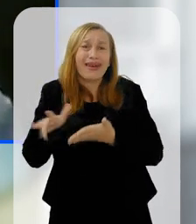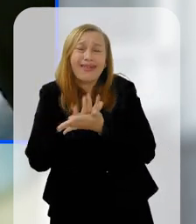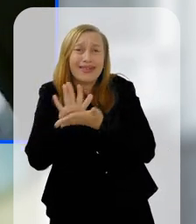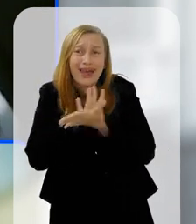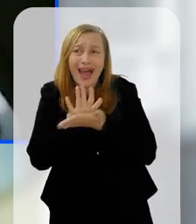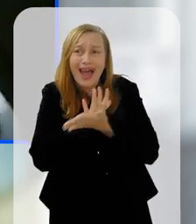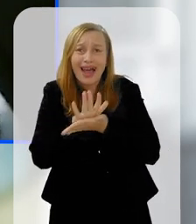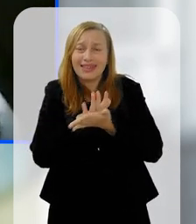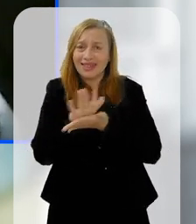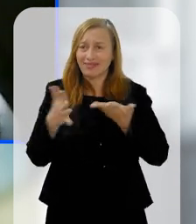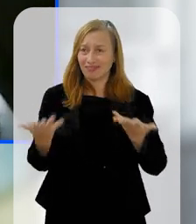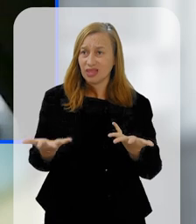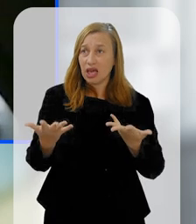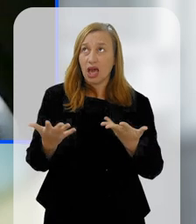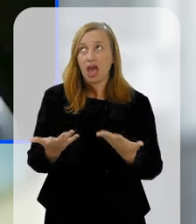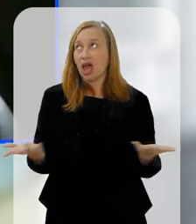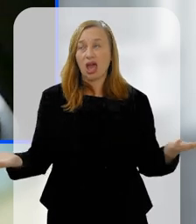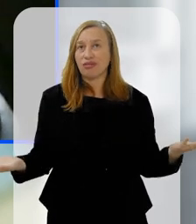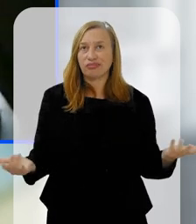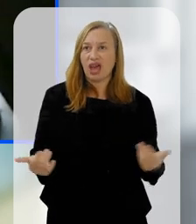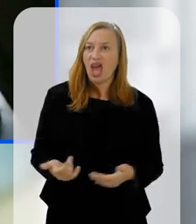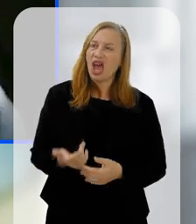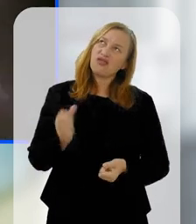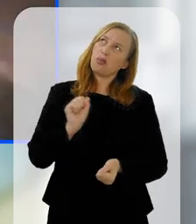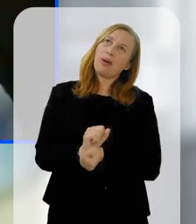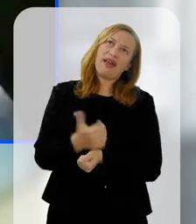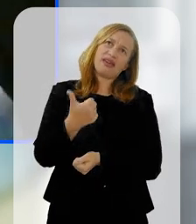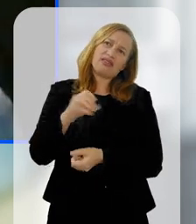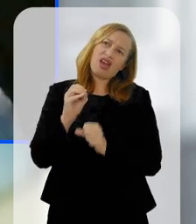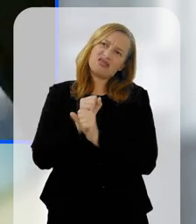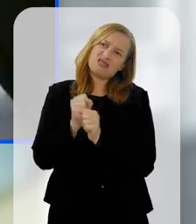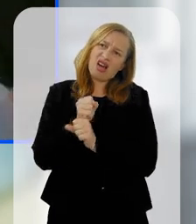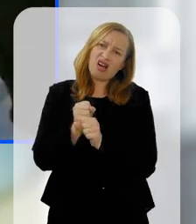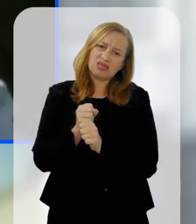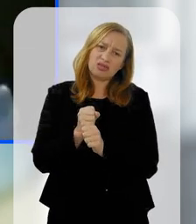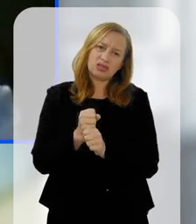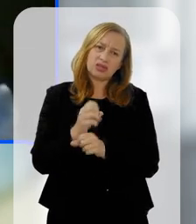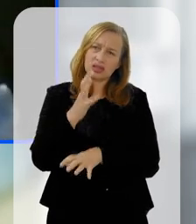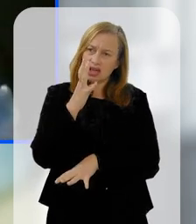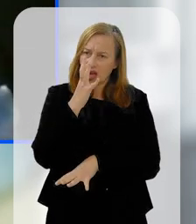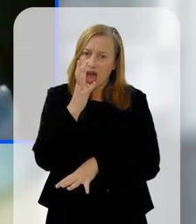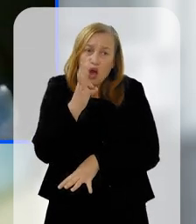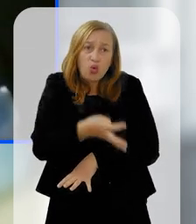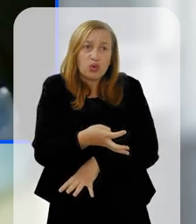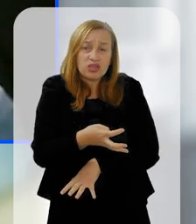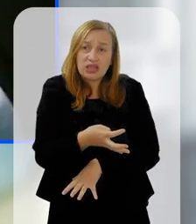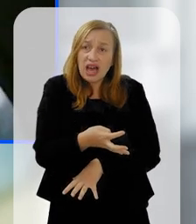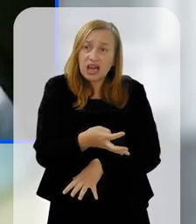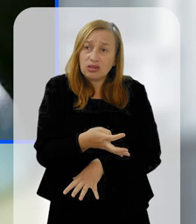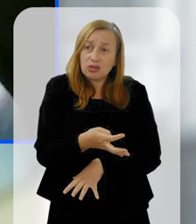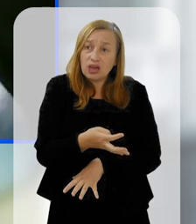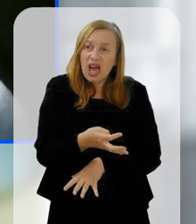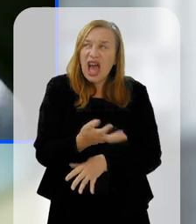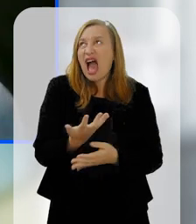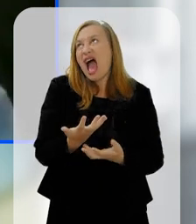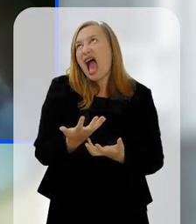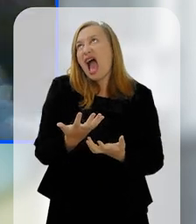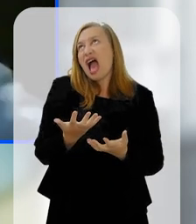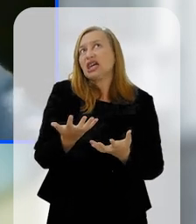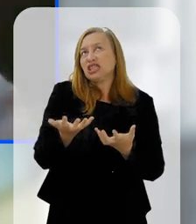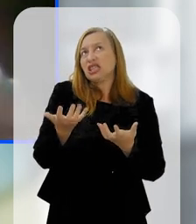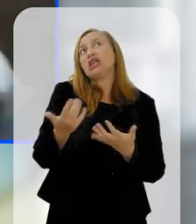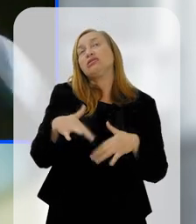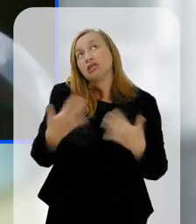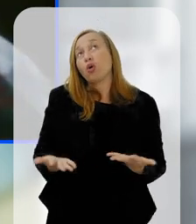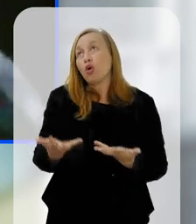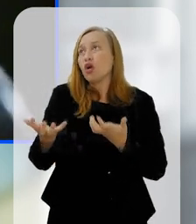tem nada. Foi uma coisa oportunista, tipo, bom, ficou parado 10 anos, estavam sendo acusados disso, então eu quero mais